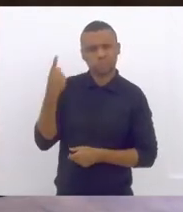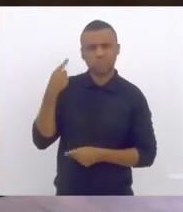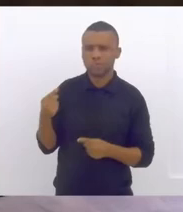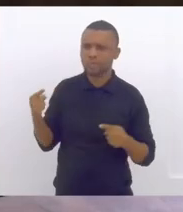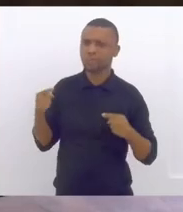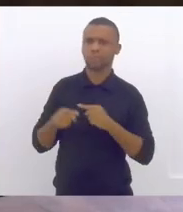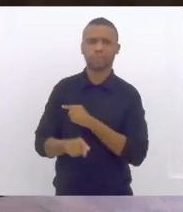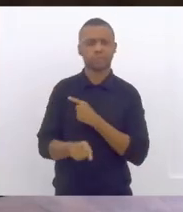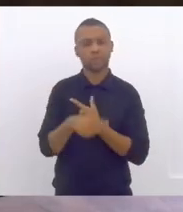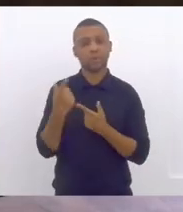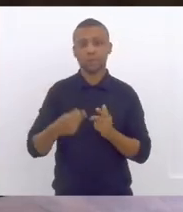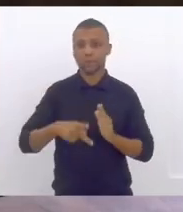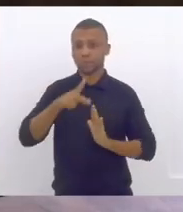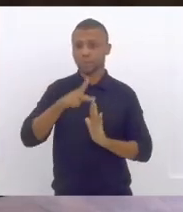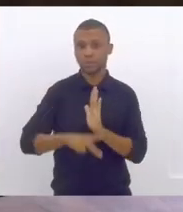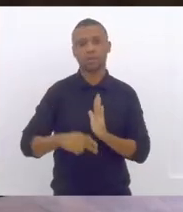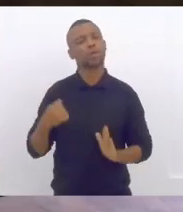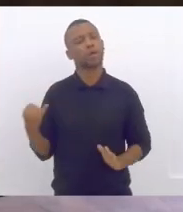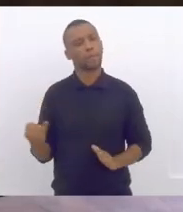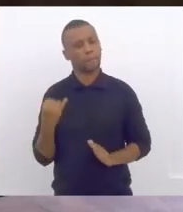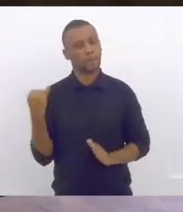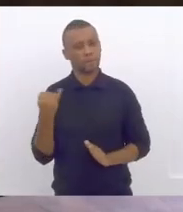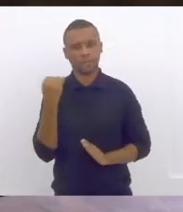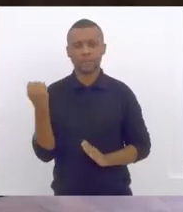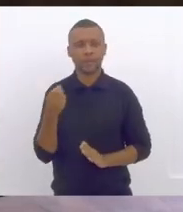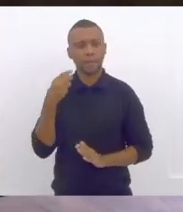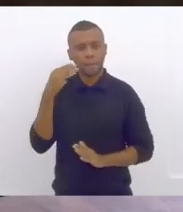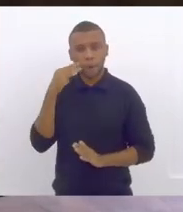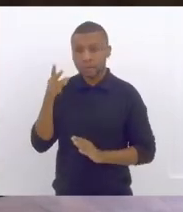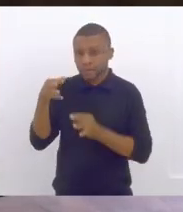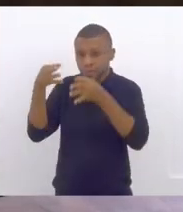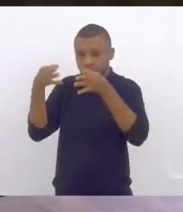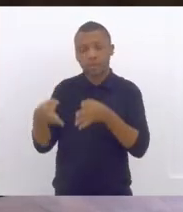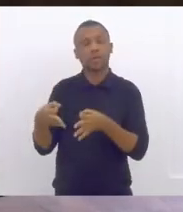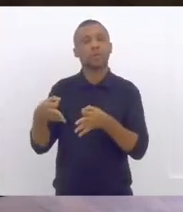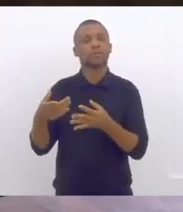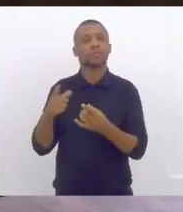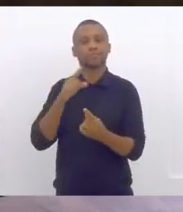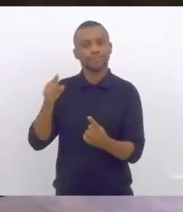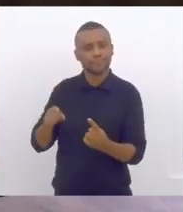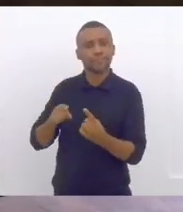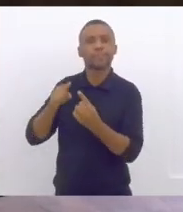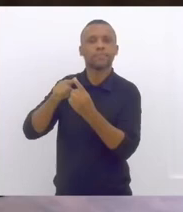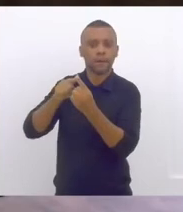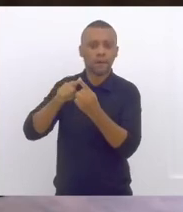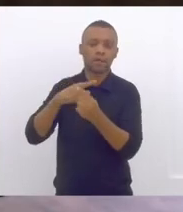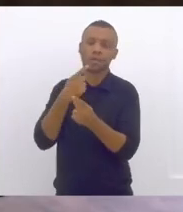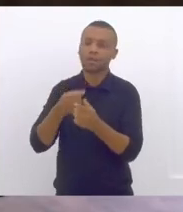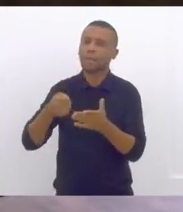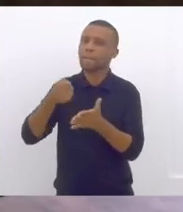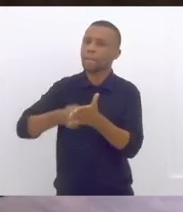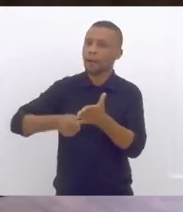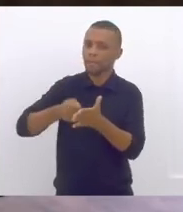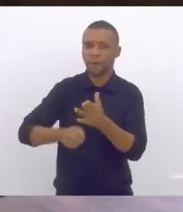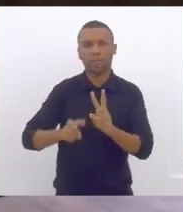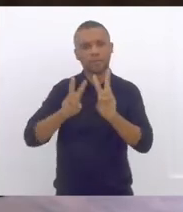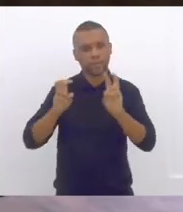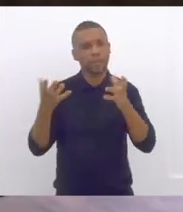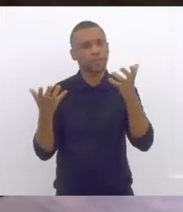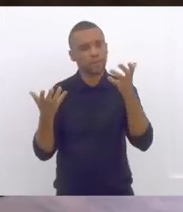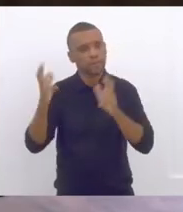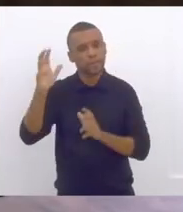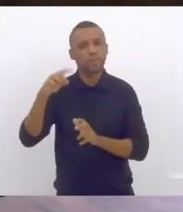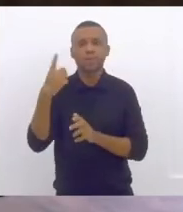Então, esse é um projeto muito importante. A Mônica acerta em cheio. Nós temos que enfrentar a pauta do clima, nós temos que